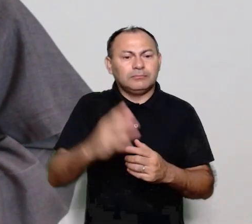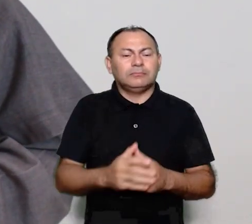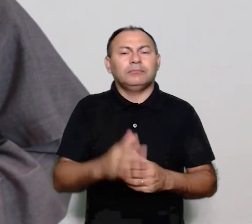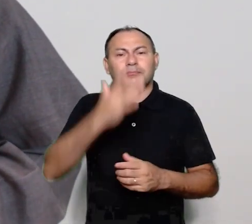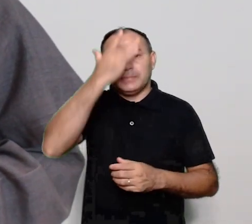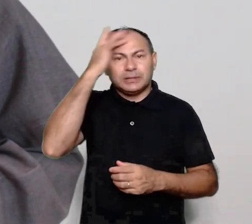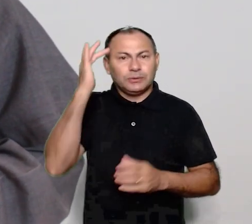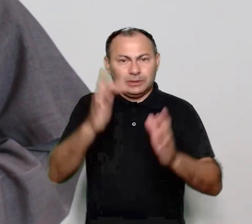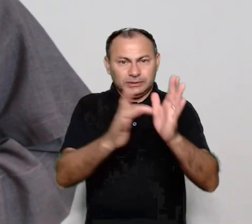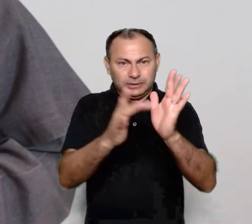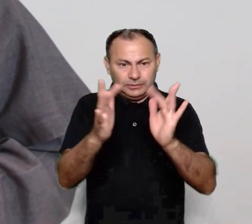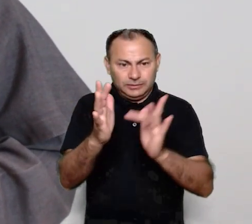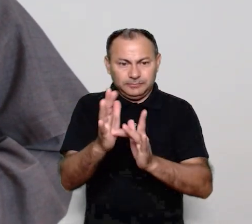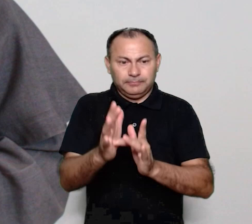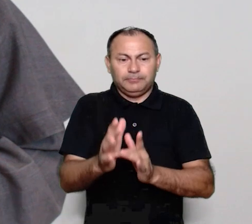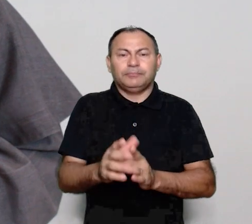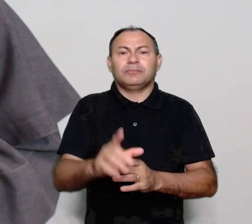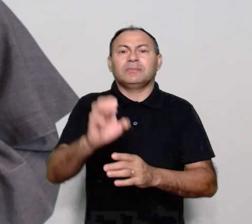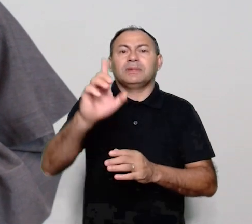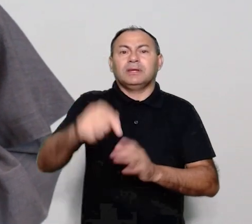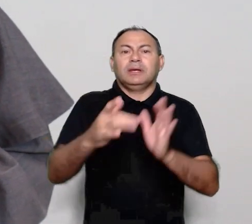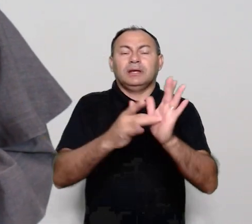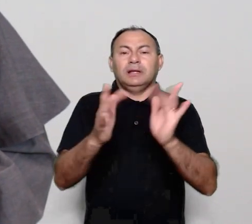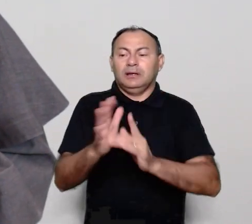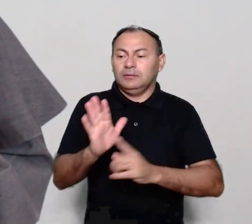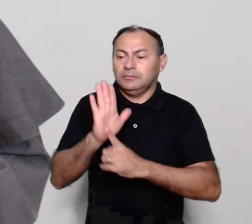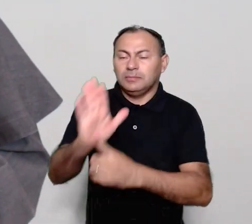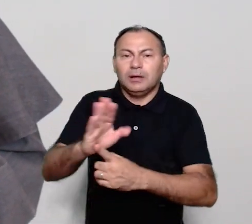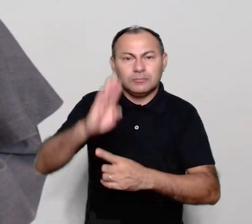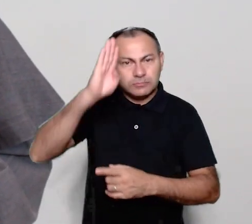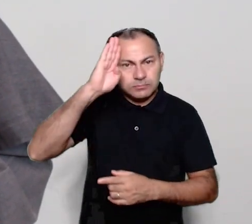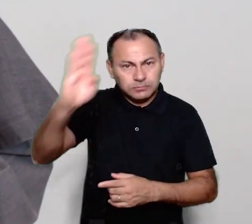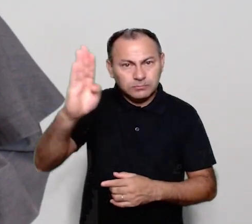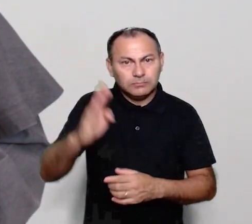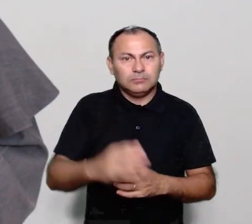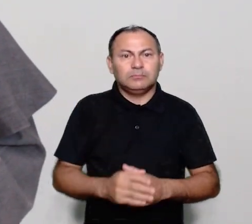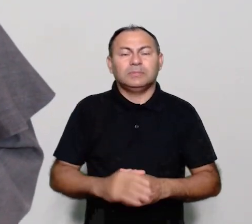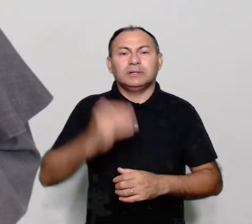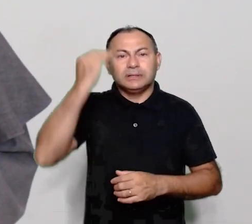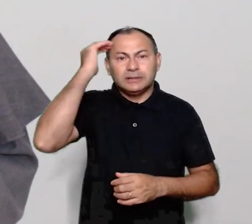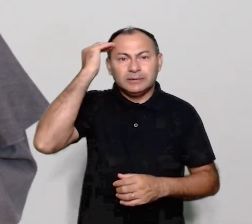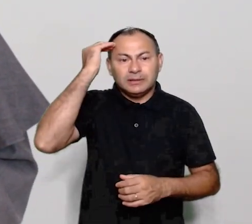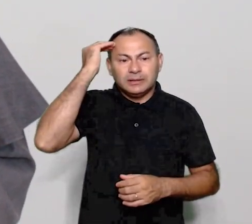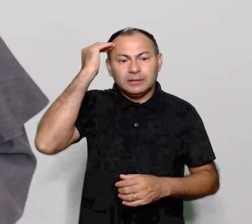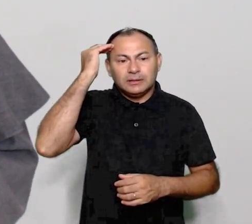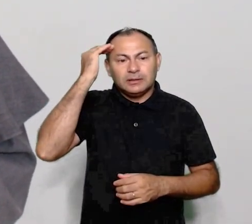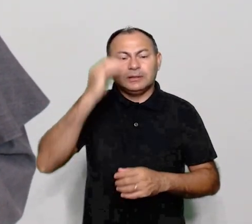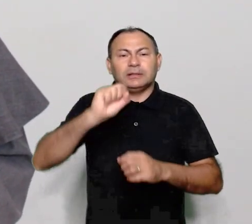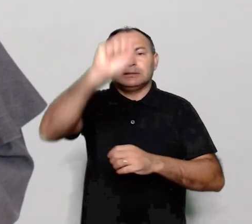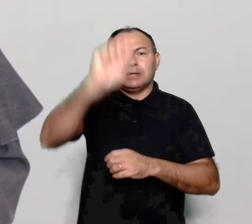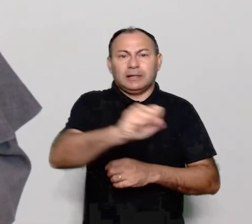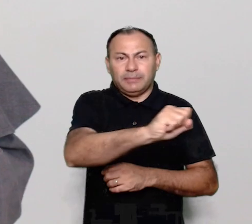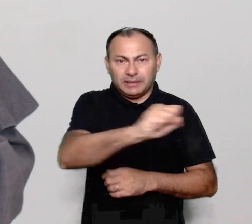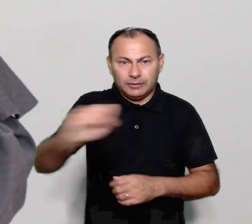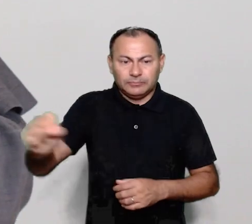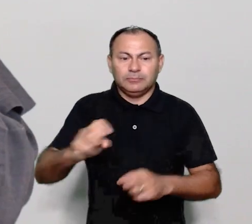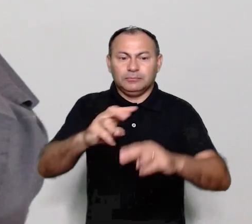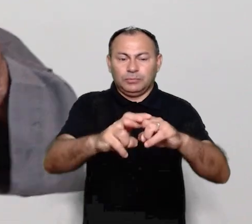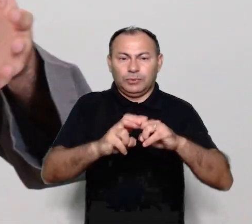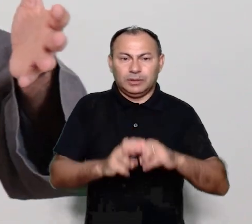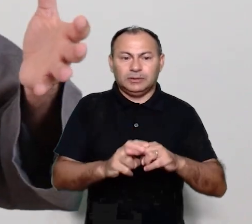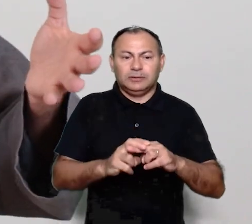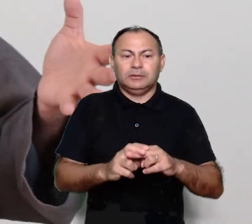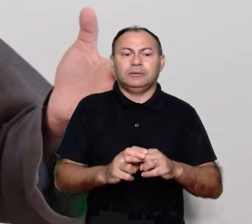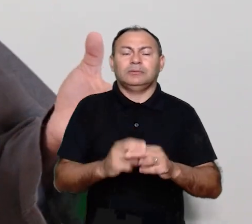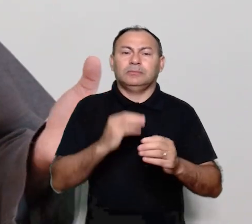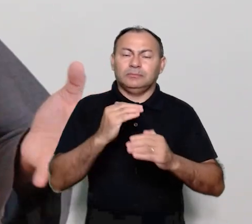fundamental na pessoa de Jesus Cristo. Ele é a revelação fundamental para o entendimento da questão sacramentária. Por isso,